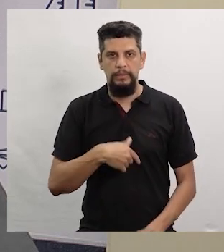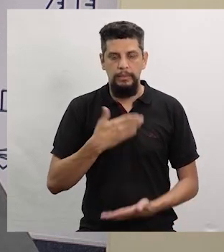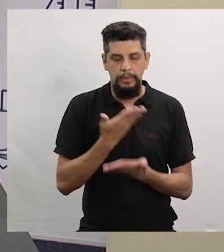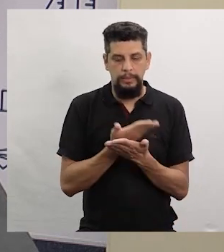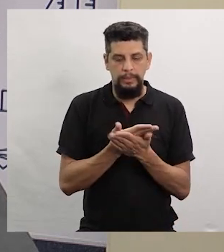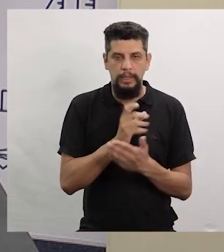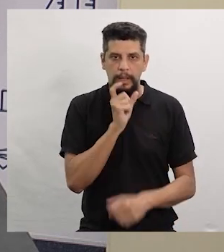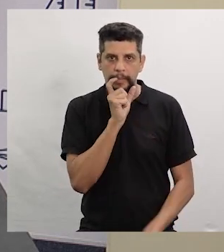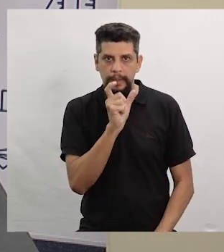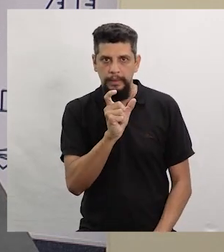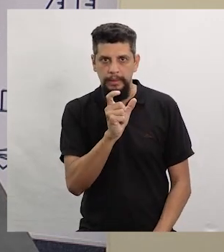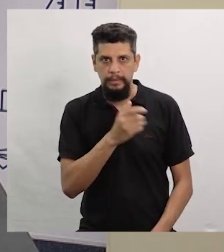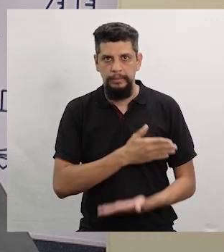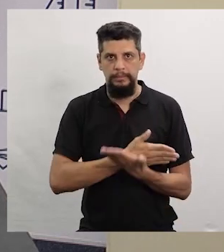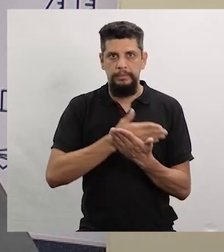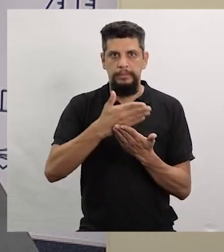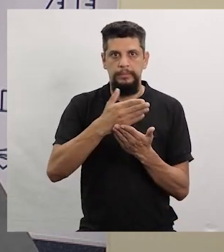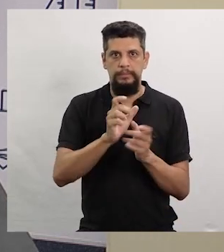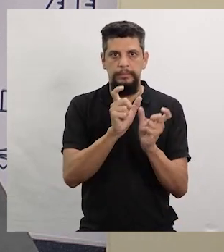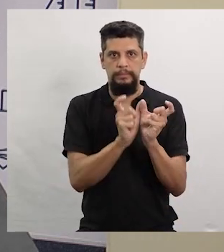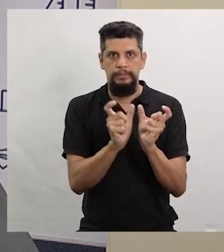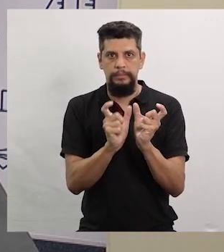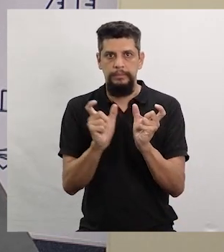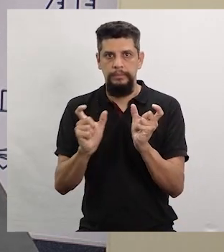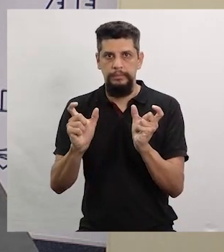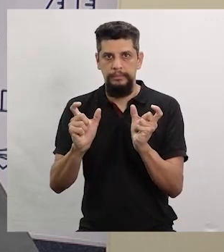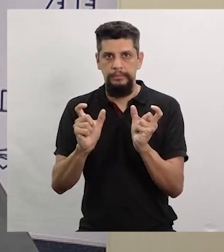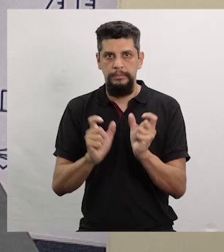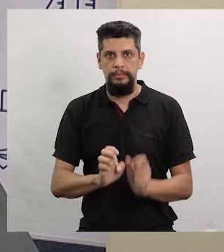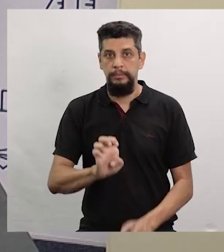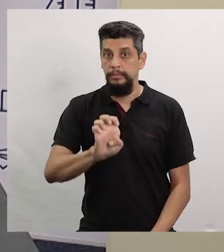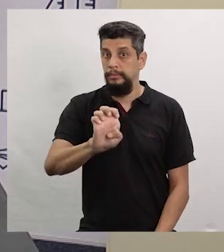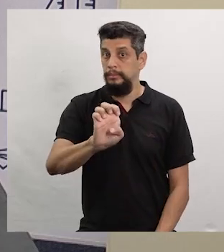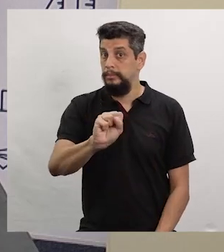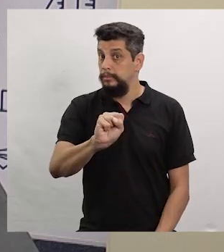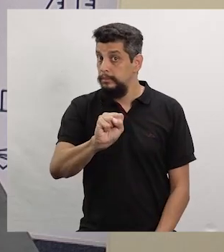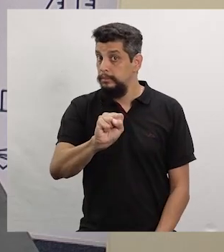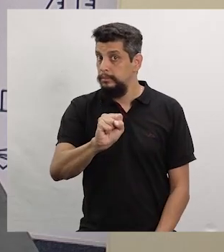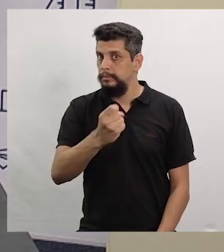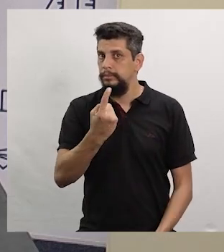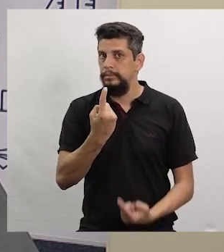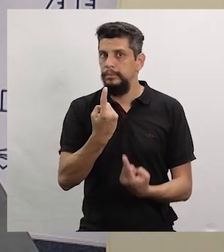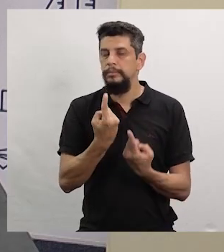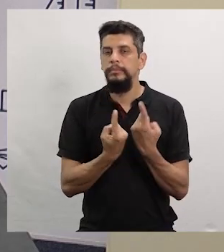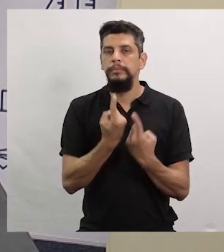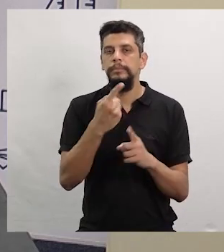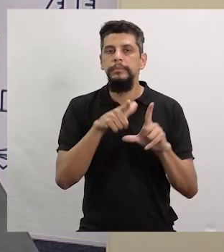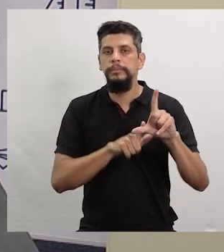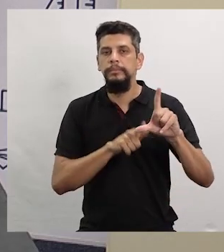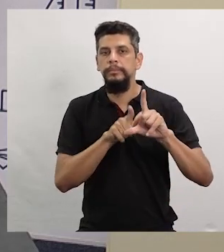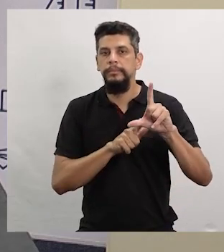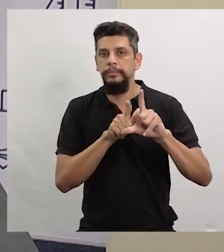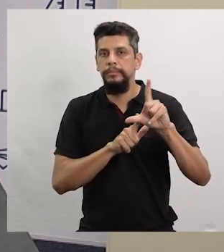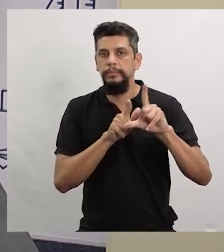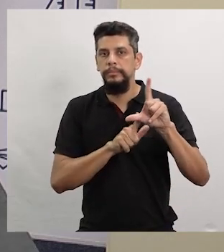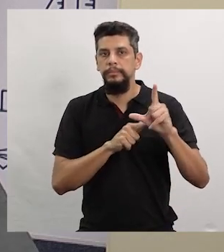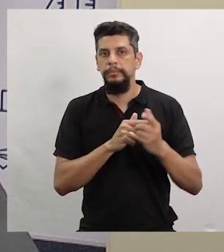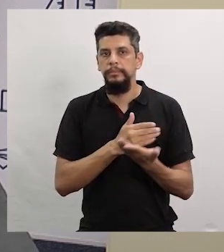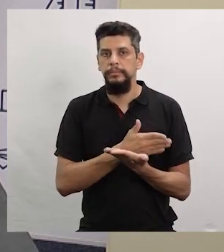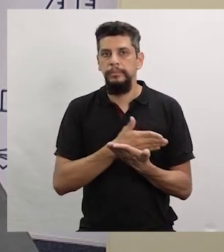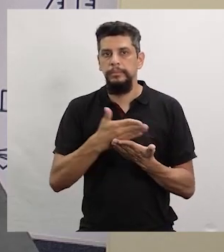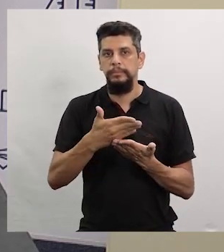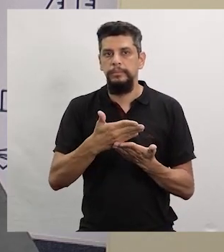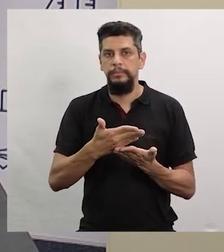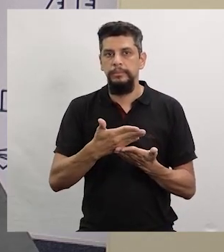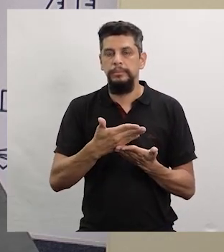com palavras que começam com a sílaba S então com que letra Será que começa a nossa a palavra que nós vamos